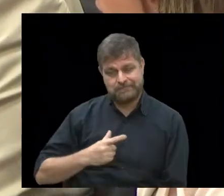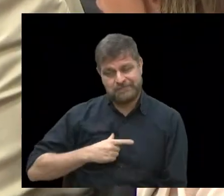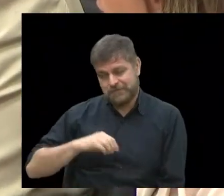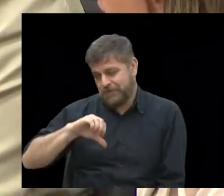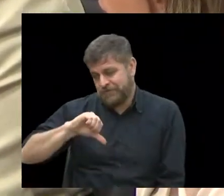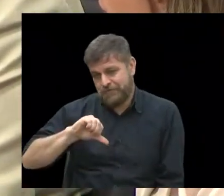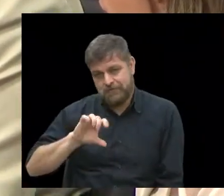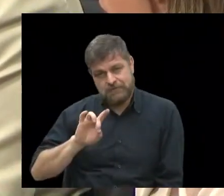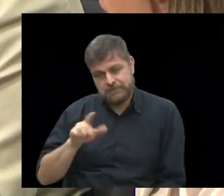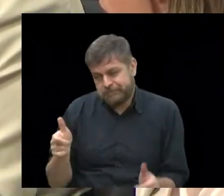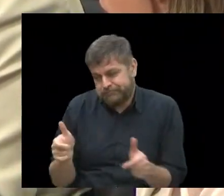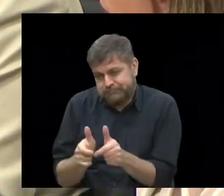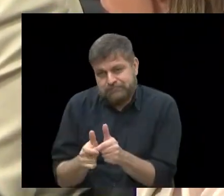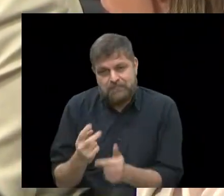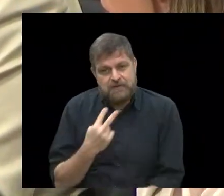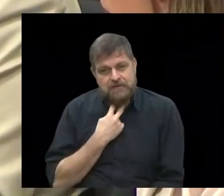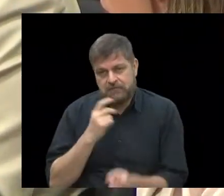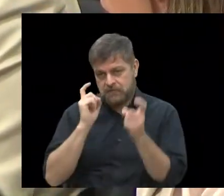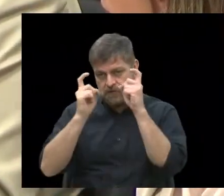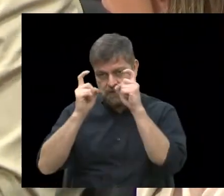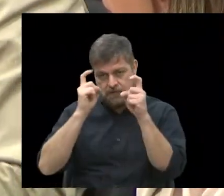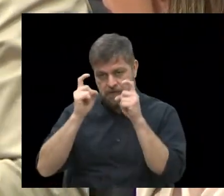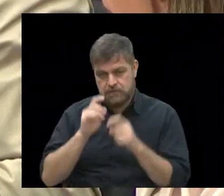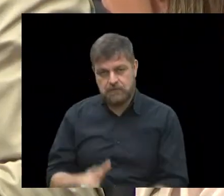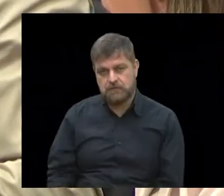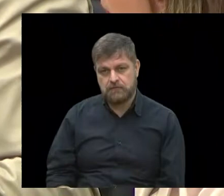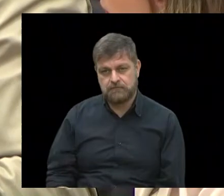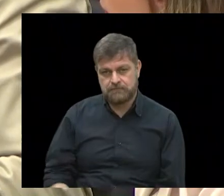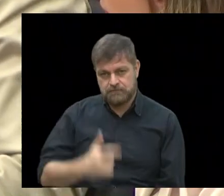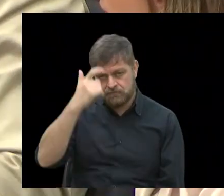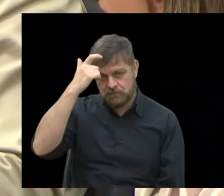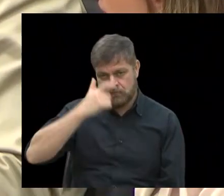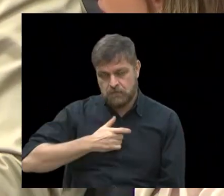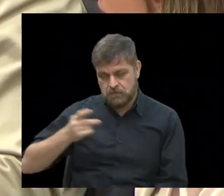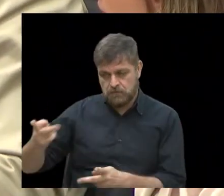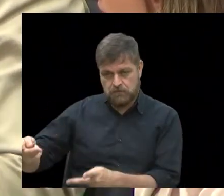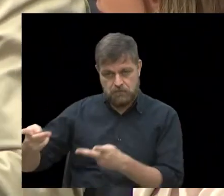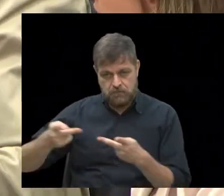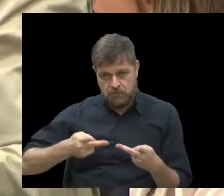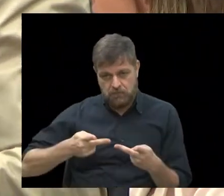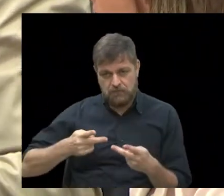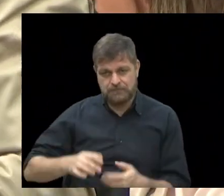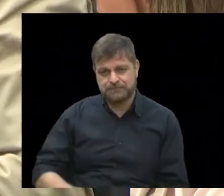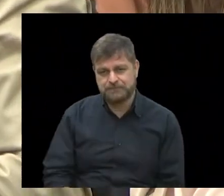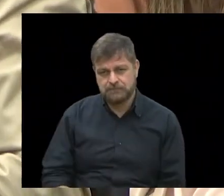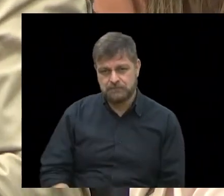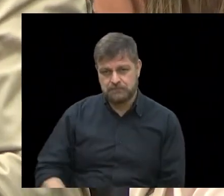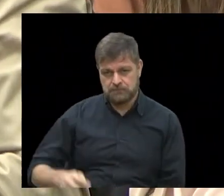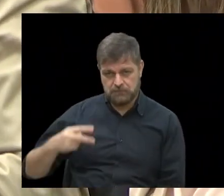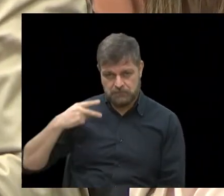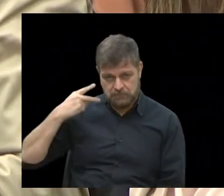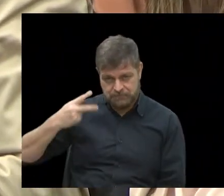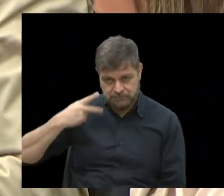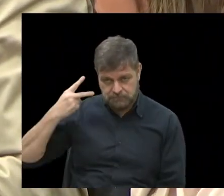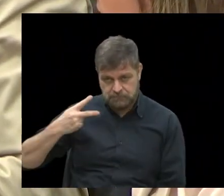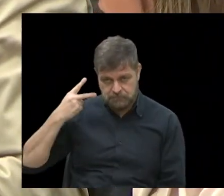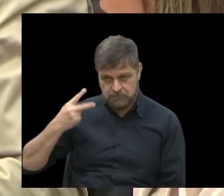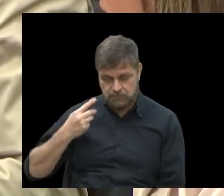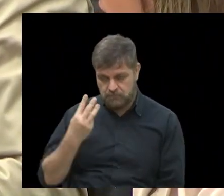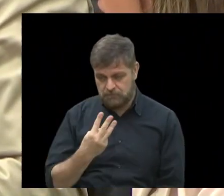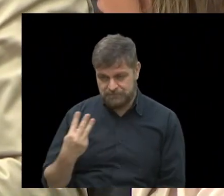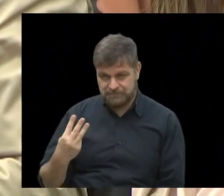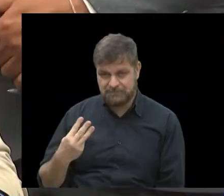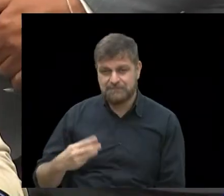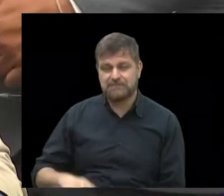9 vereadores, não há quórum. Eu convoco os nobres